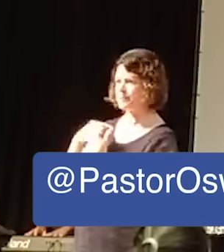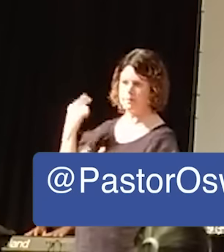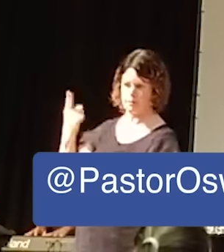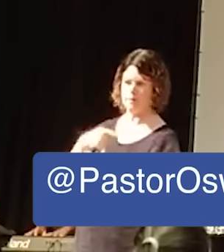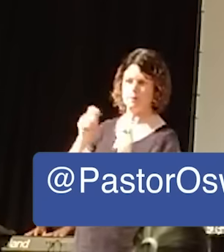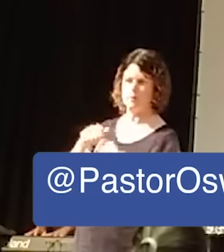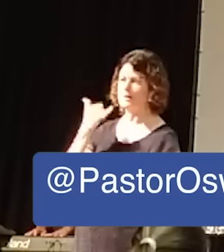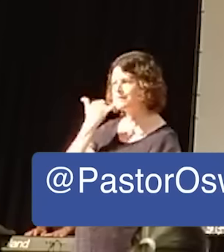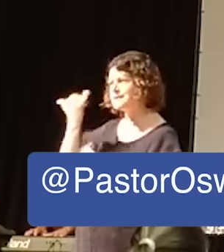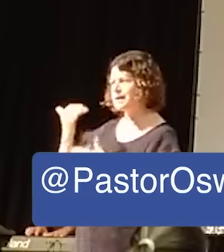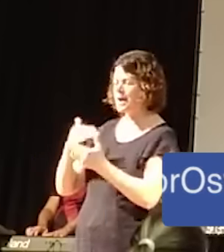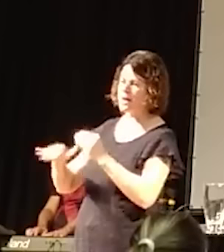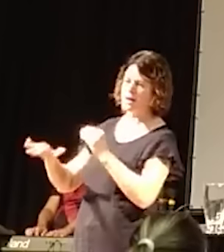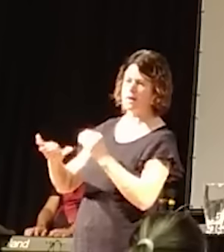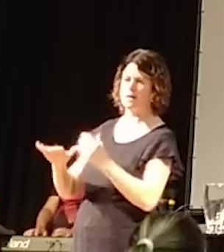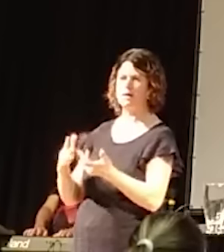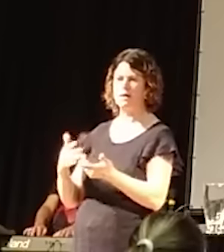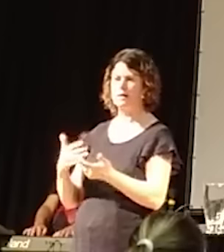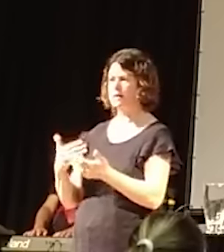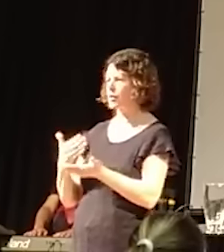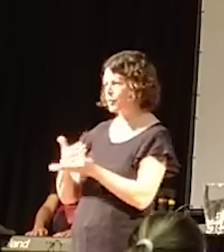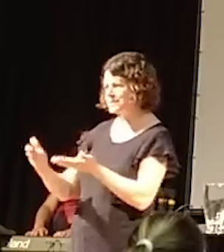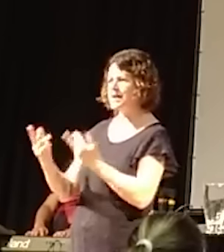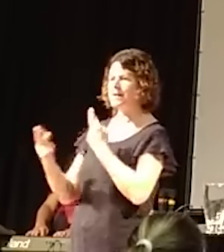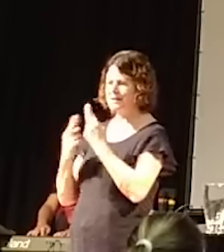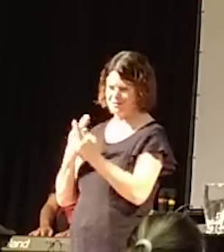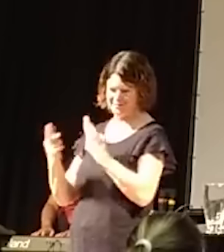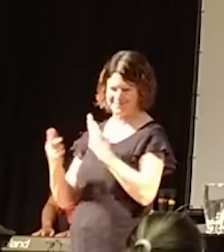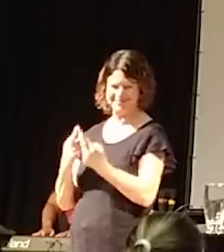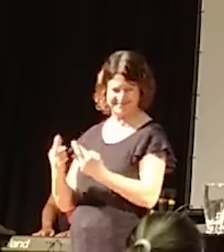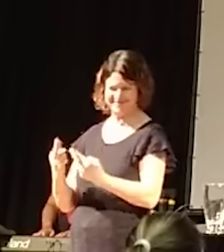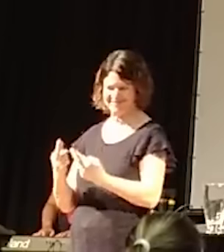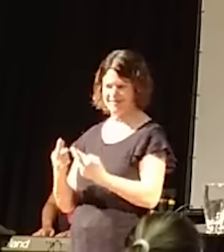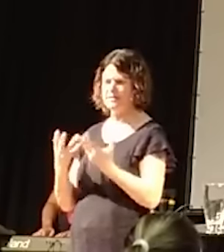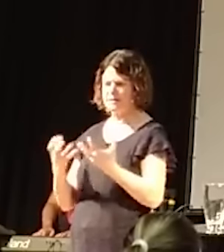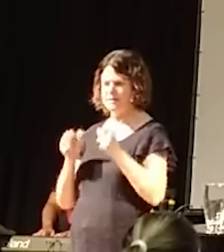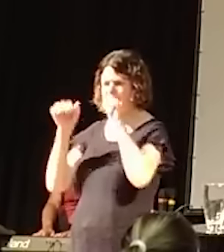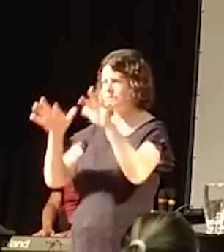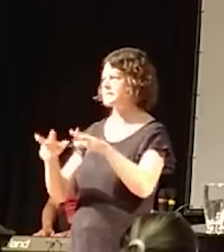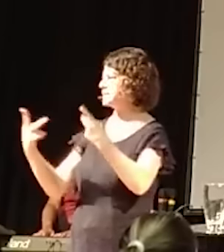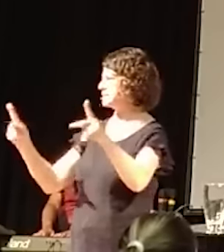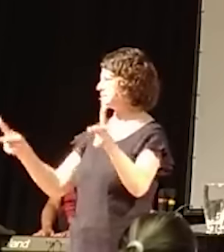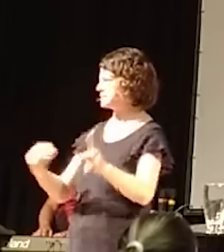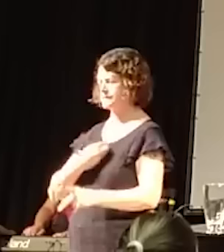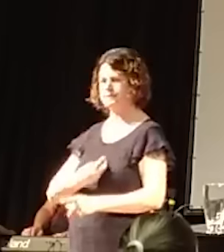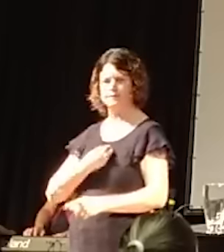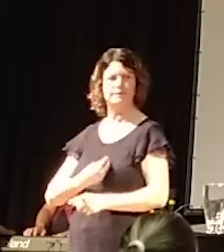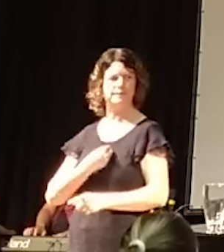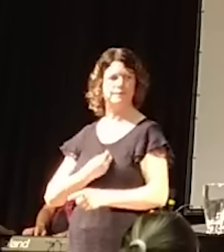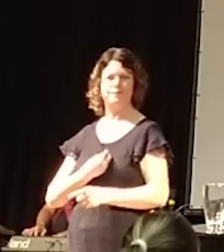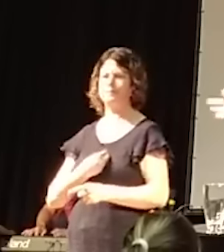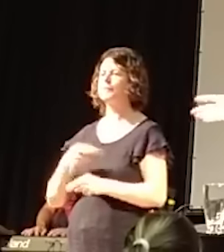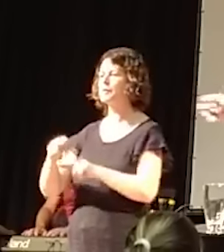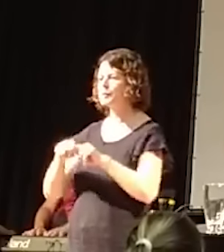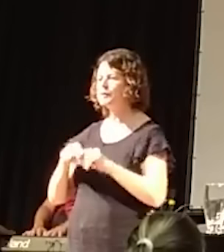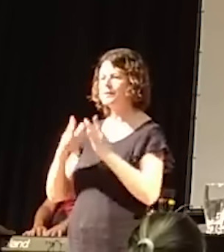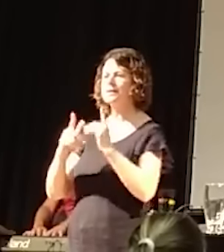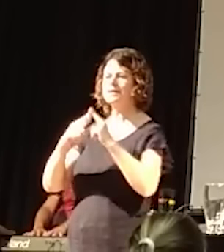poder dizer assim aí porque nós existimos para qu gente para abençoar sua vida é para isso que é para isso que a